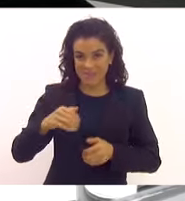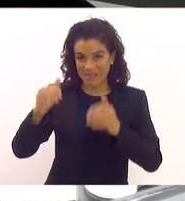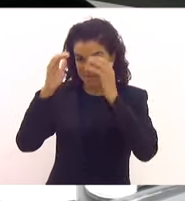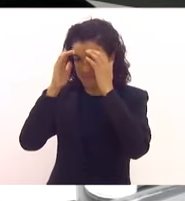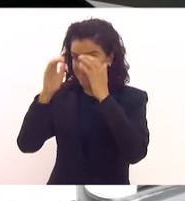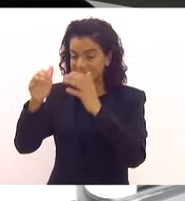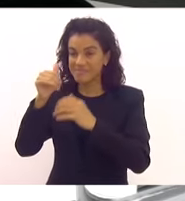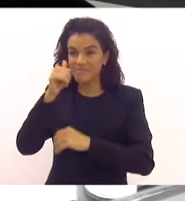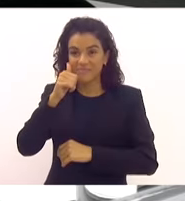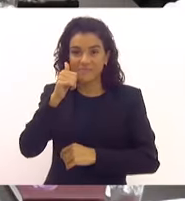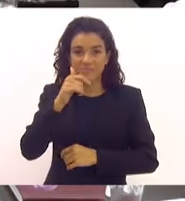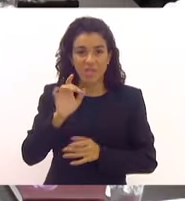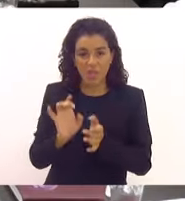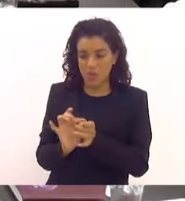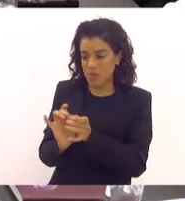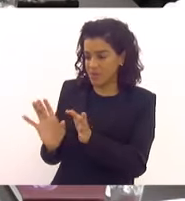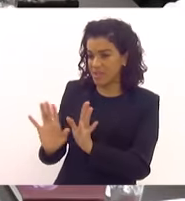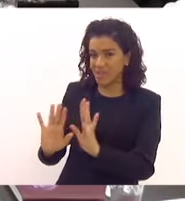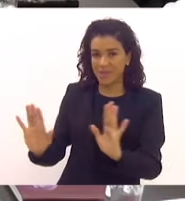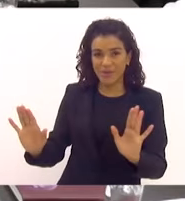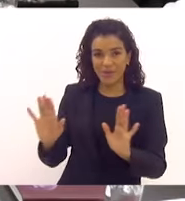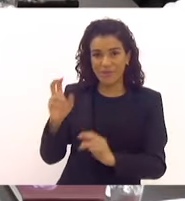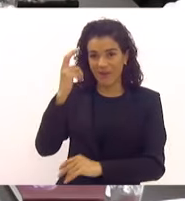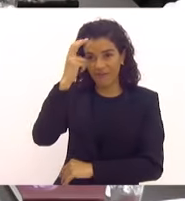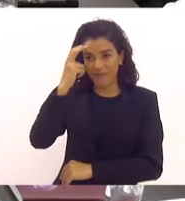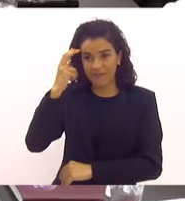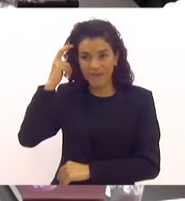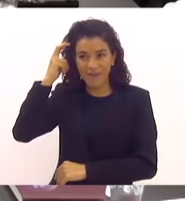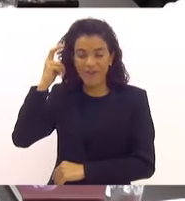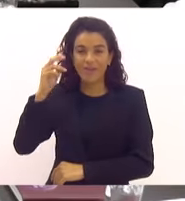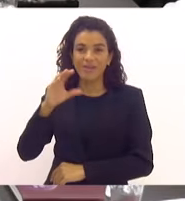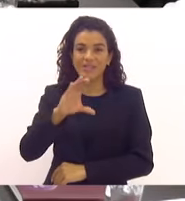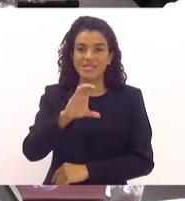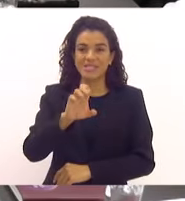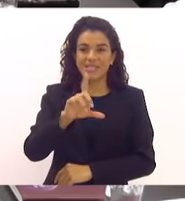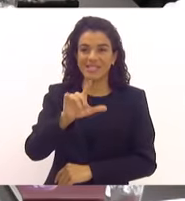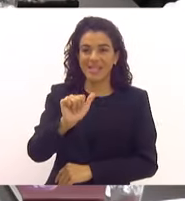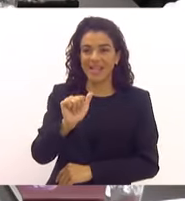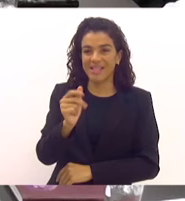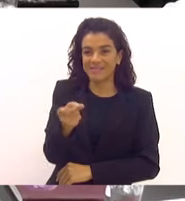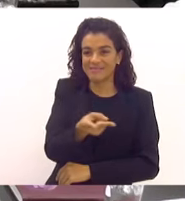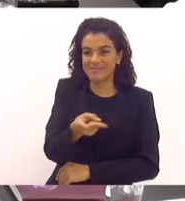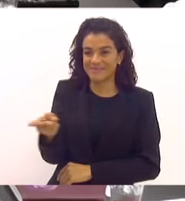Eu cedo a divergência para Verônica e para Célia Jordão.